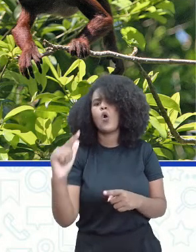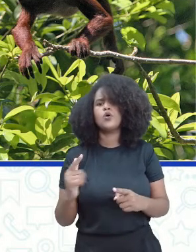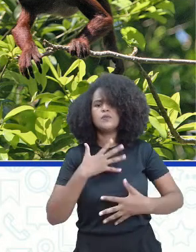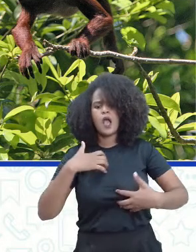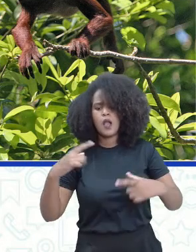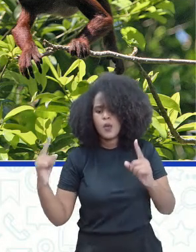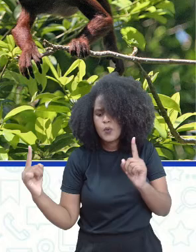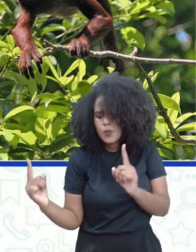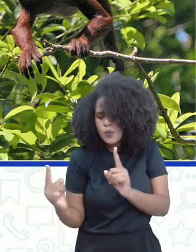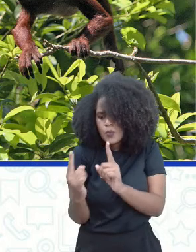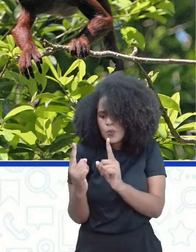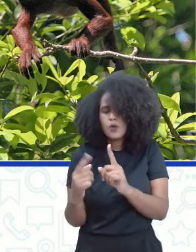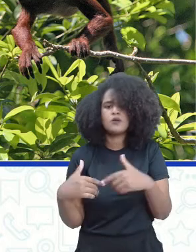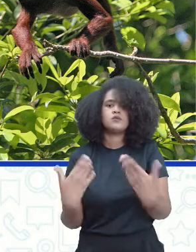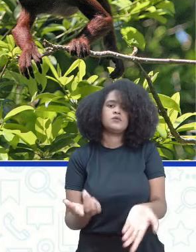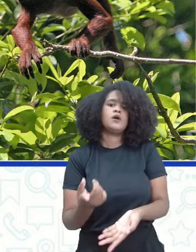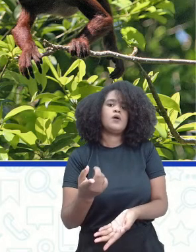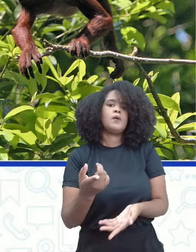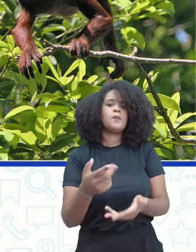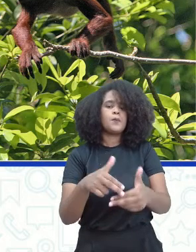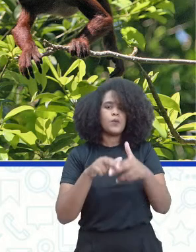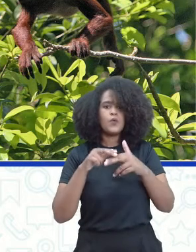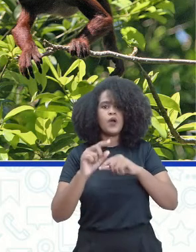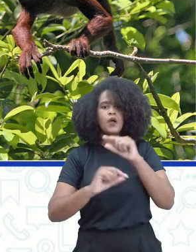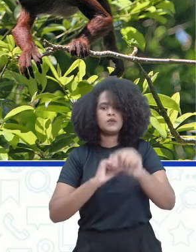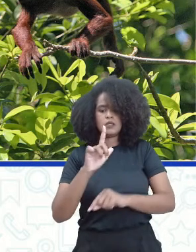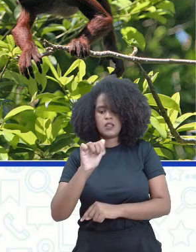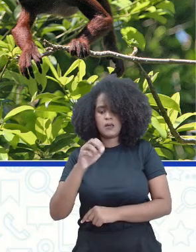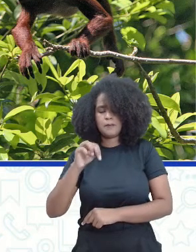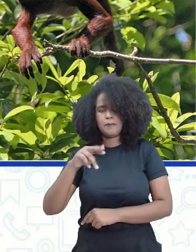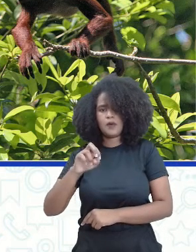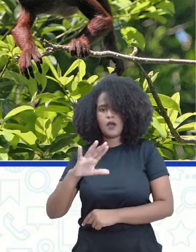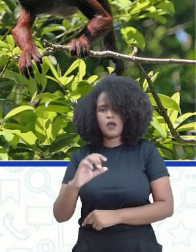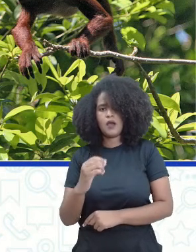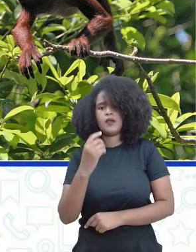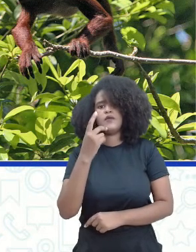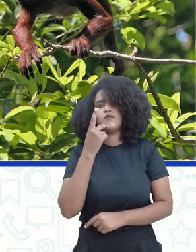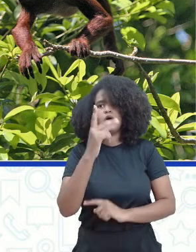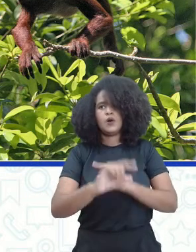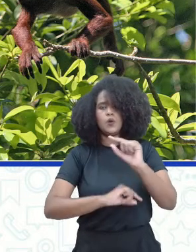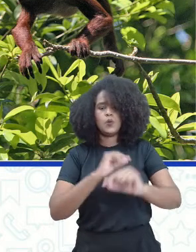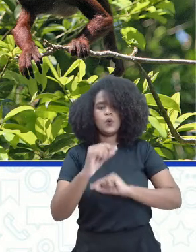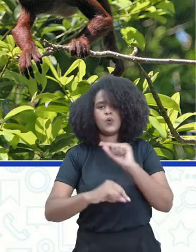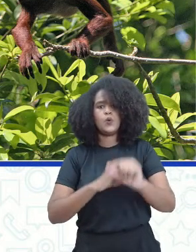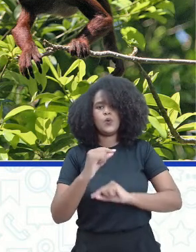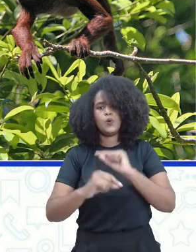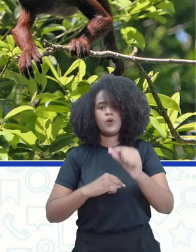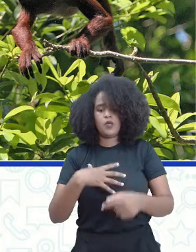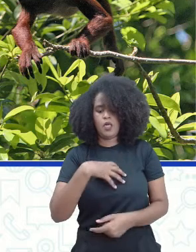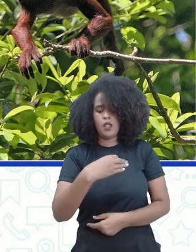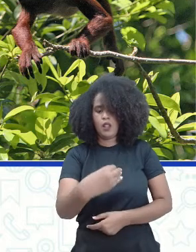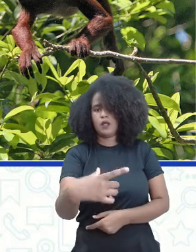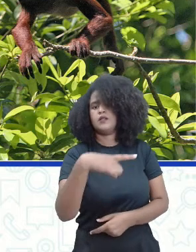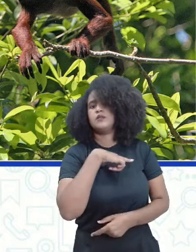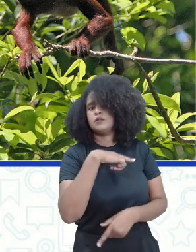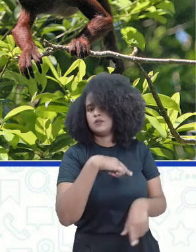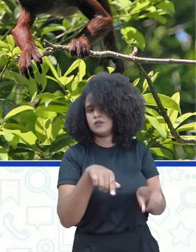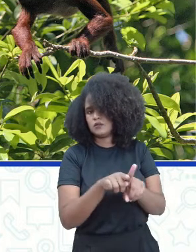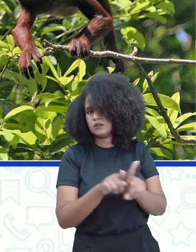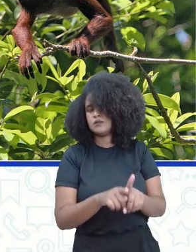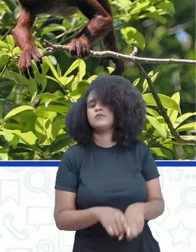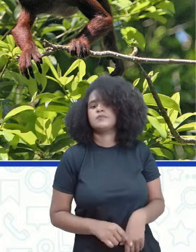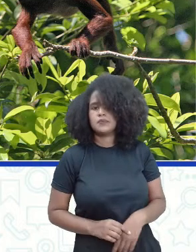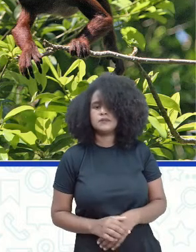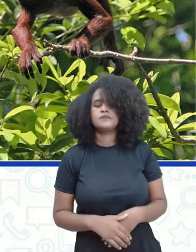Então, na questão aí da lei de transmissão de caracteres adquiridos, Lamarck diz que todos os descendentes dele vai ter,